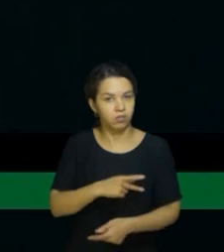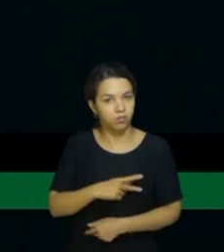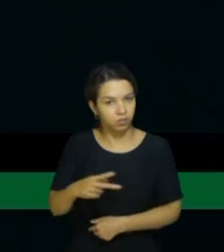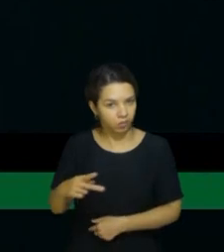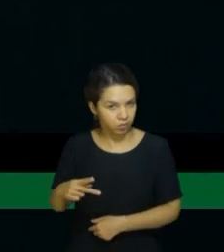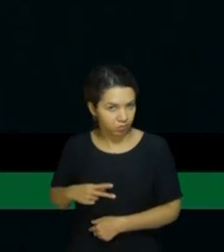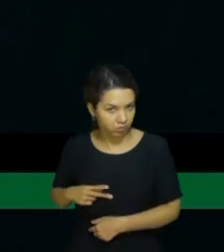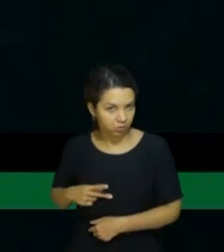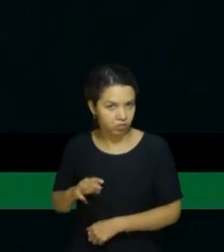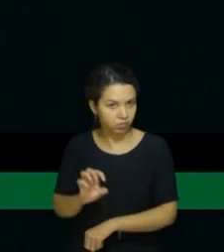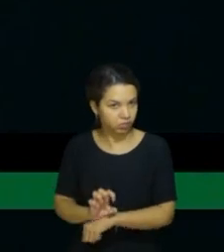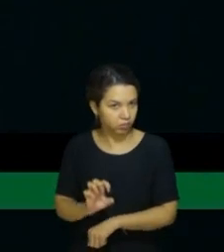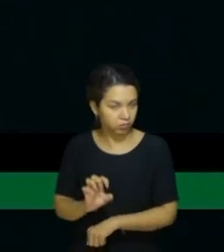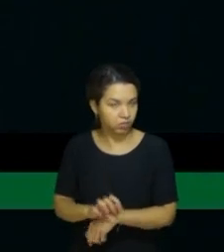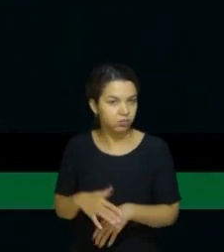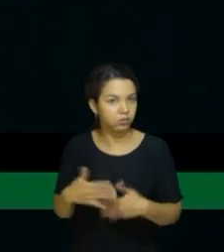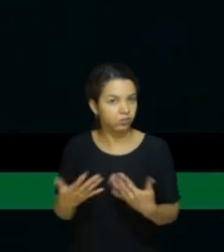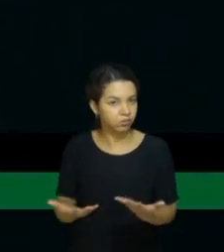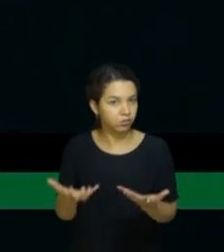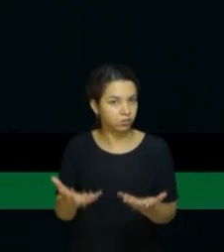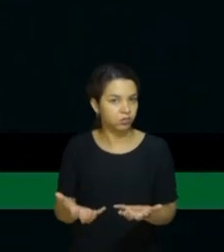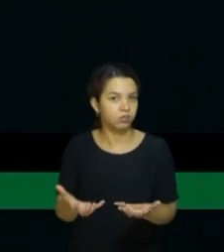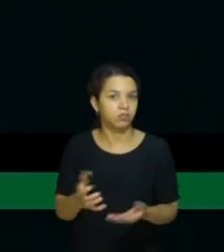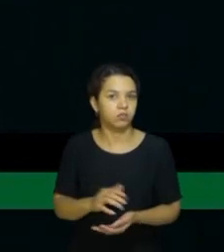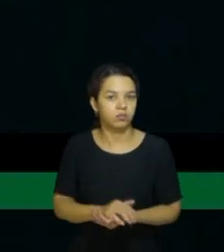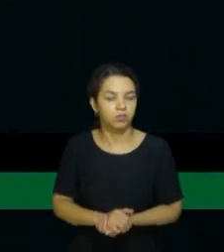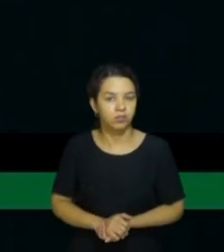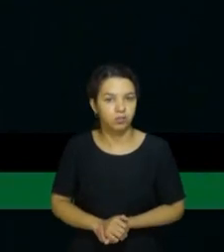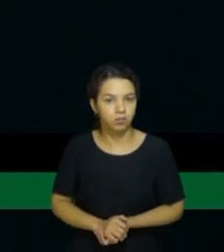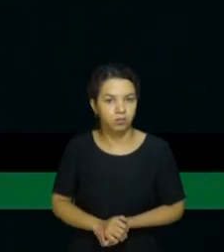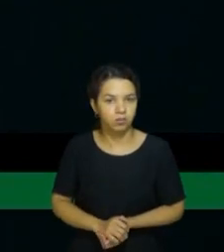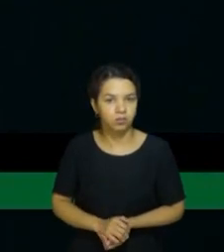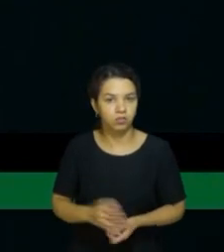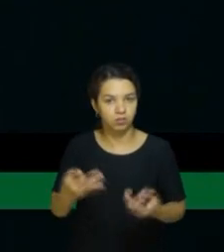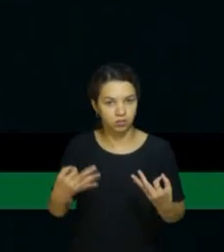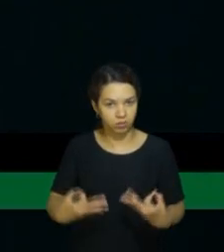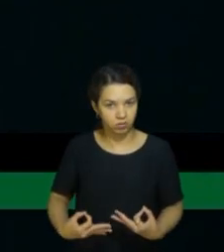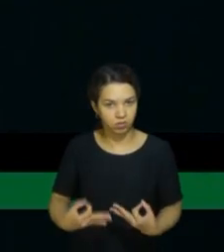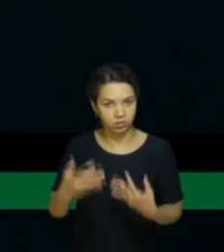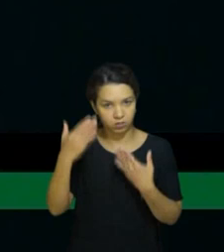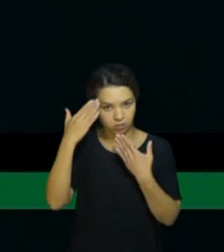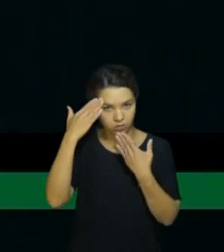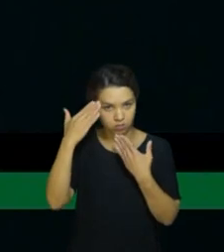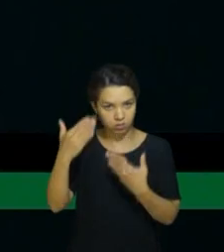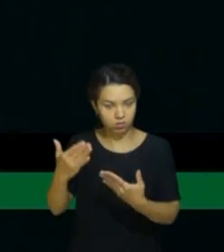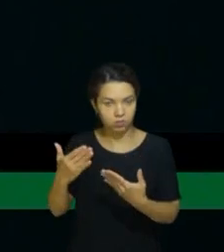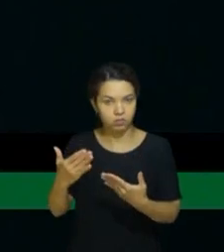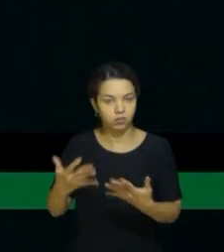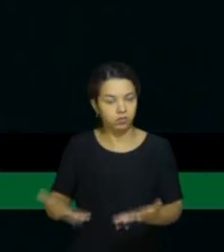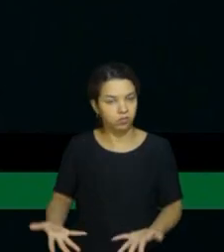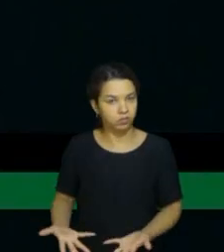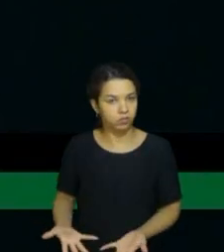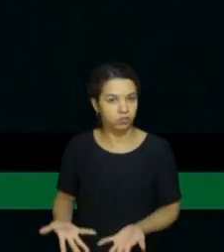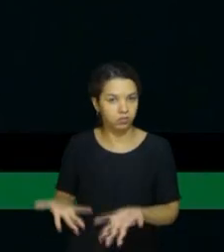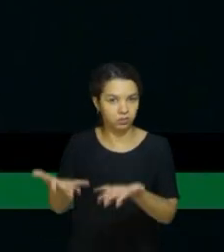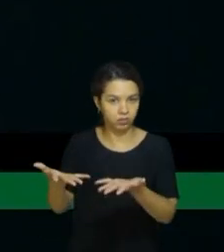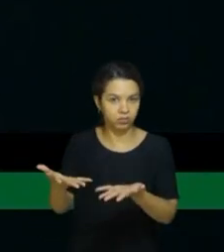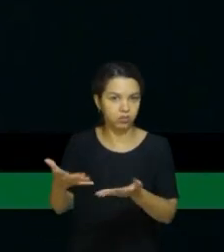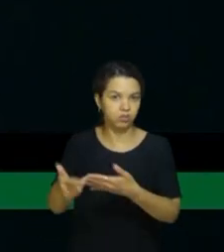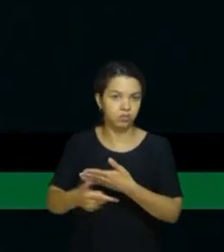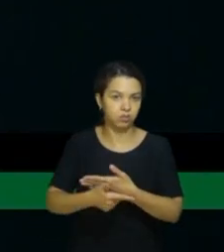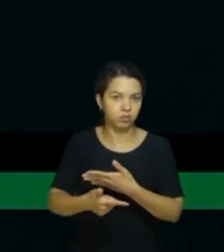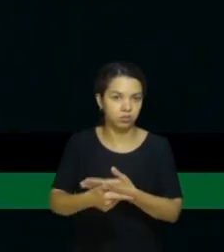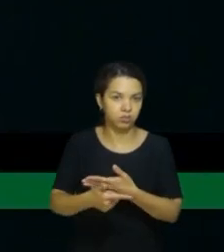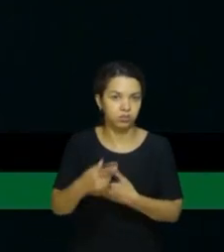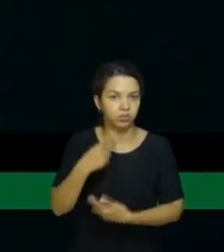então eu quero aqui de forma muito justa agradecer e enaltecer o papel do